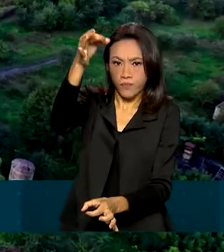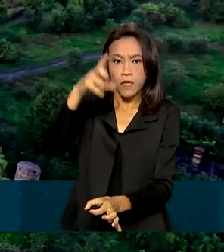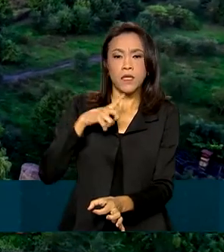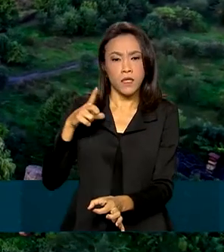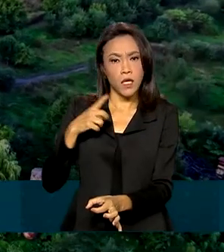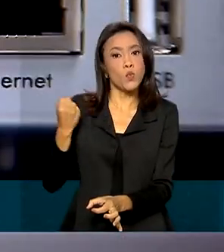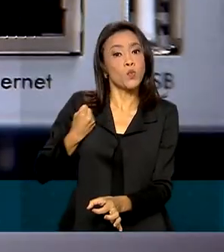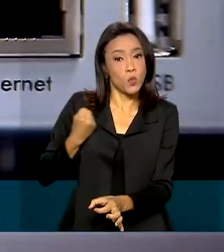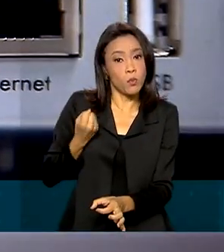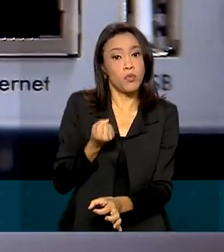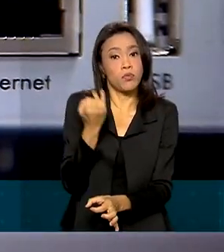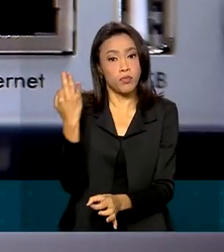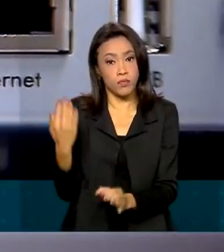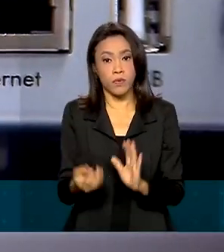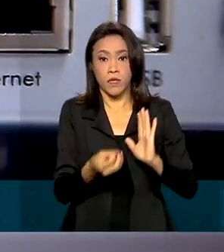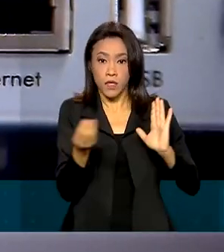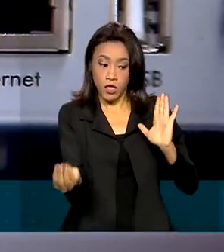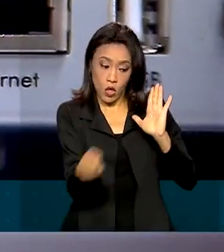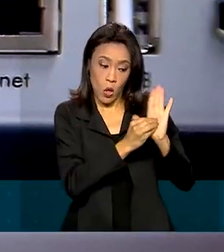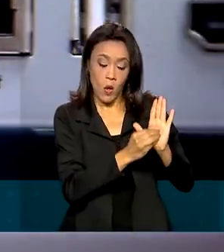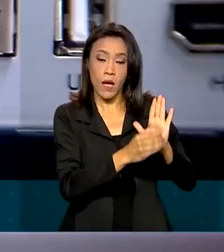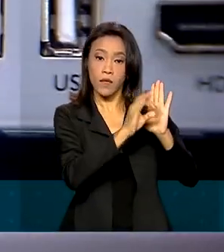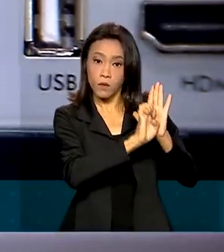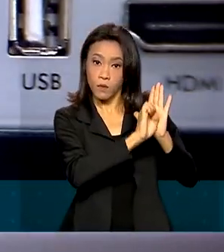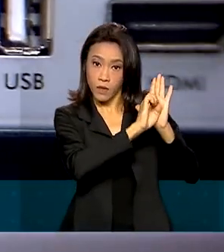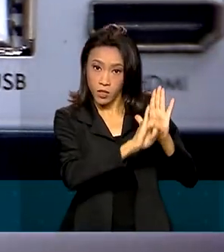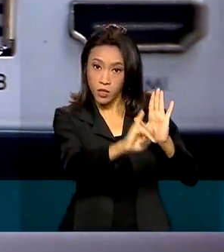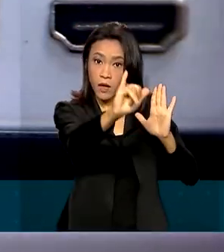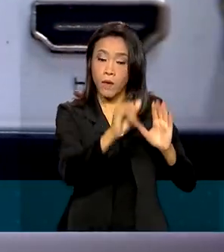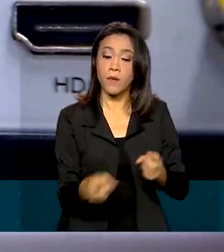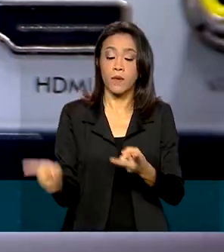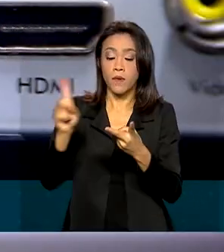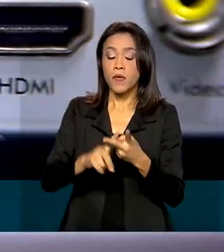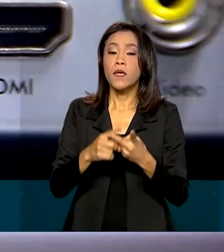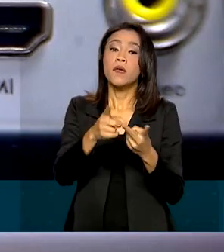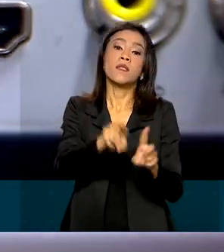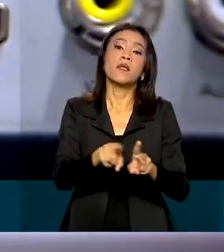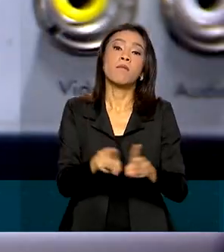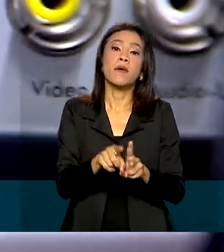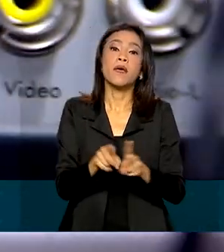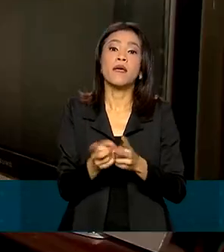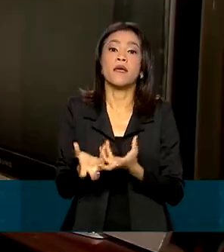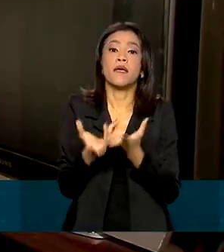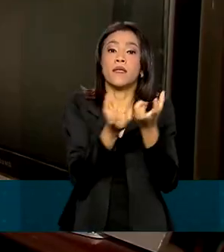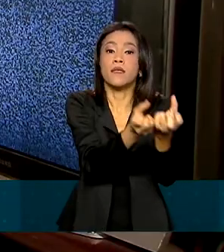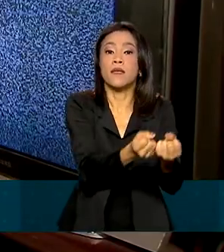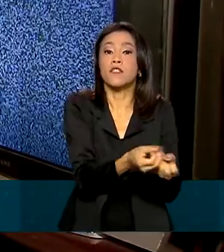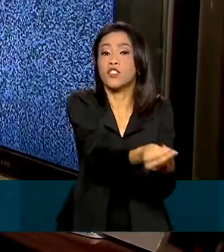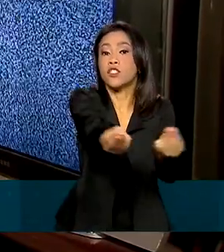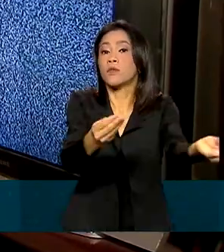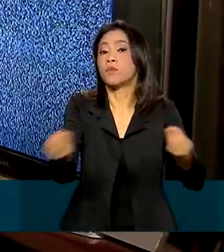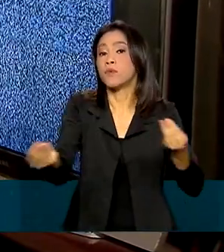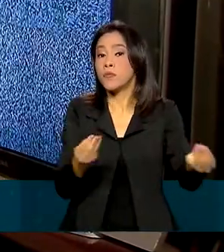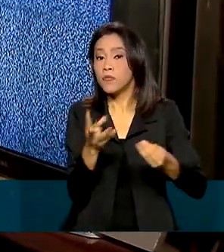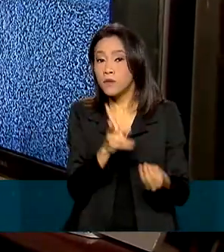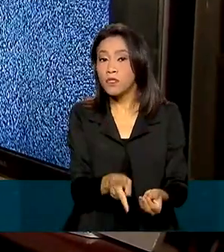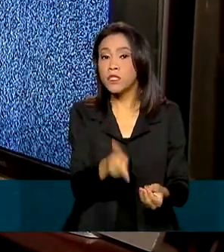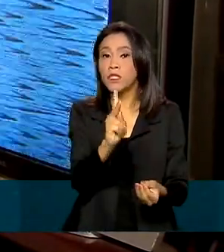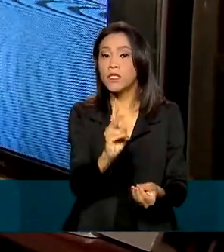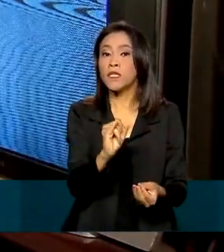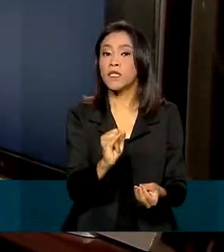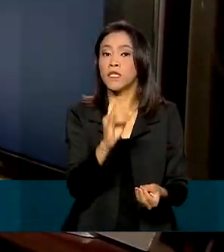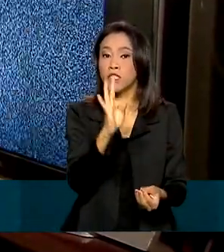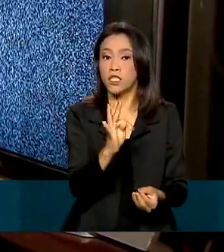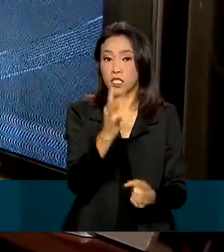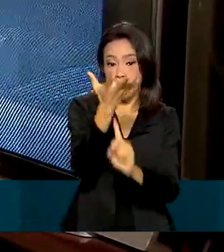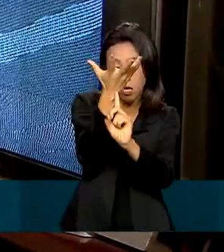exigida pelo edital e a distribuição de kits de recepção do novo sinal das TVs parabólicas a população de baixa renda